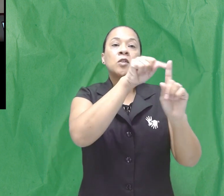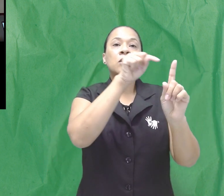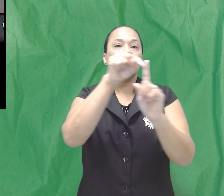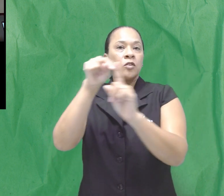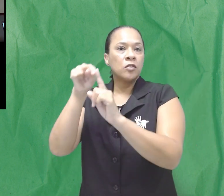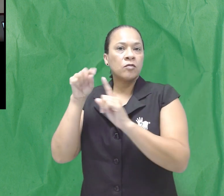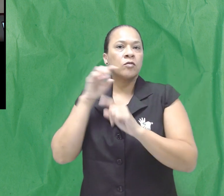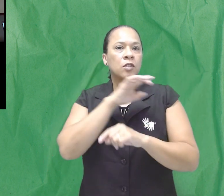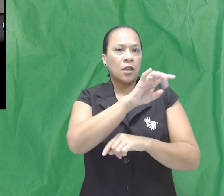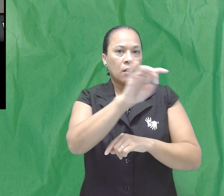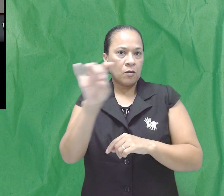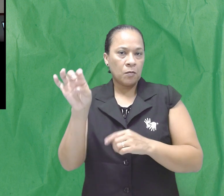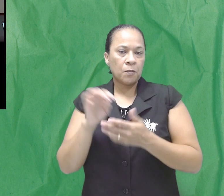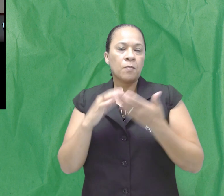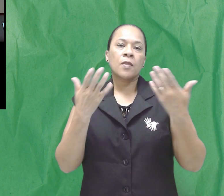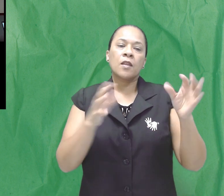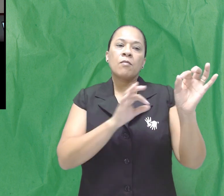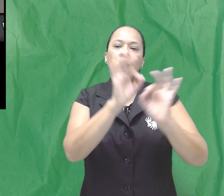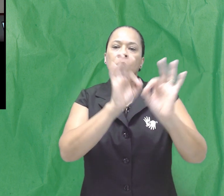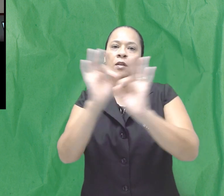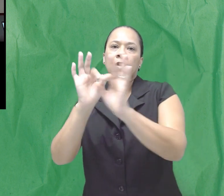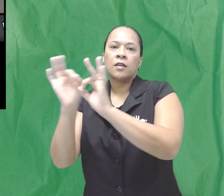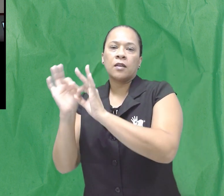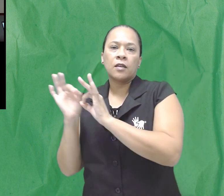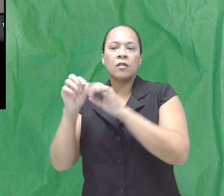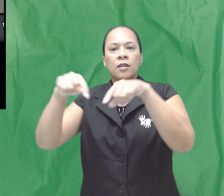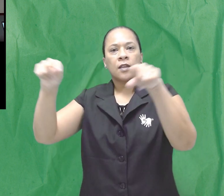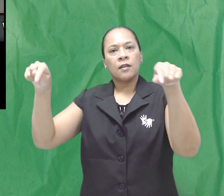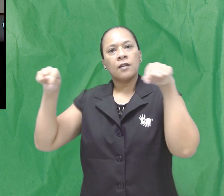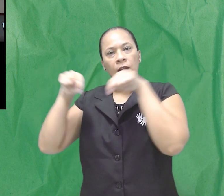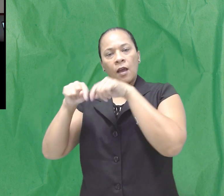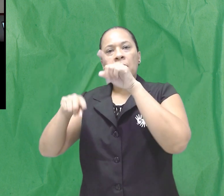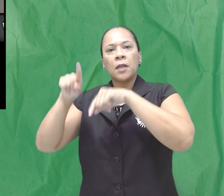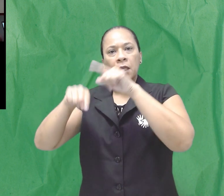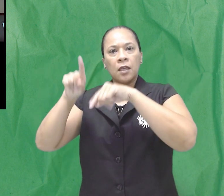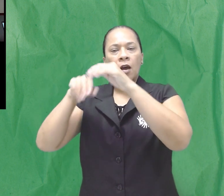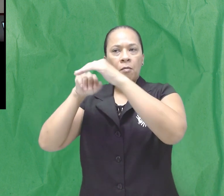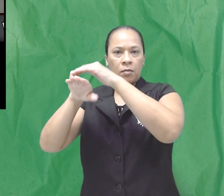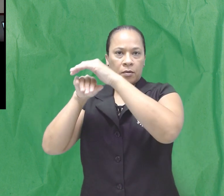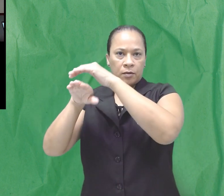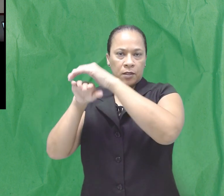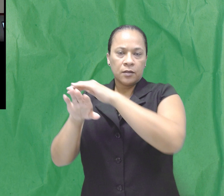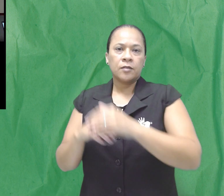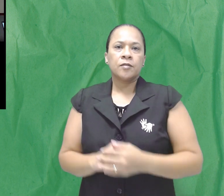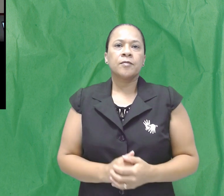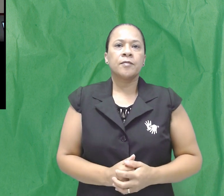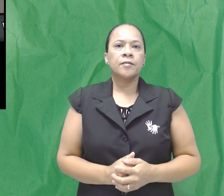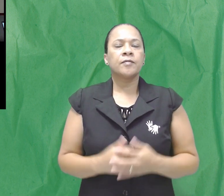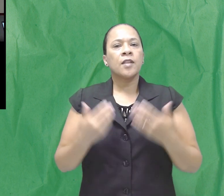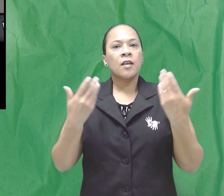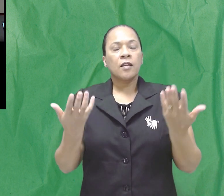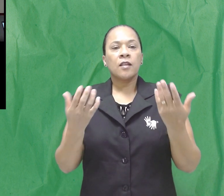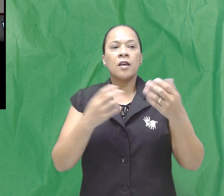né, de aprender a organizar um laboratório e seu almoxarifado. Bom, com